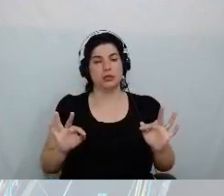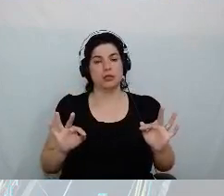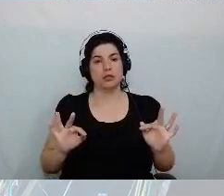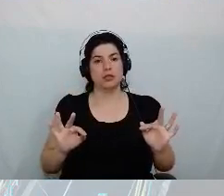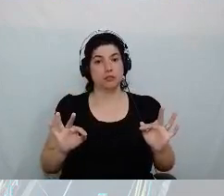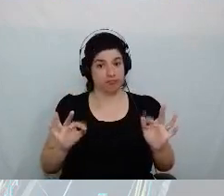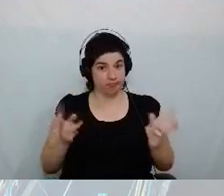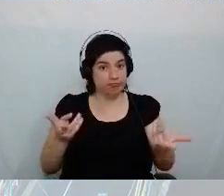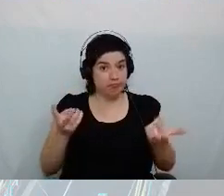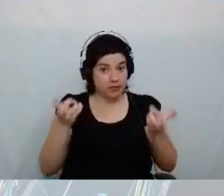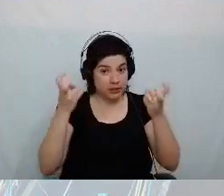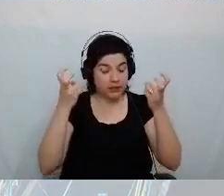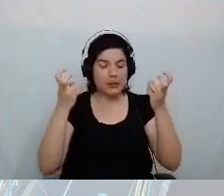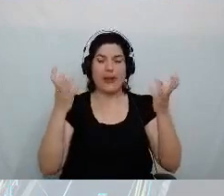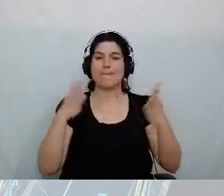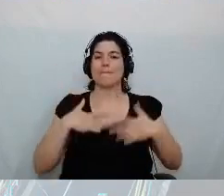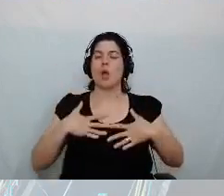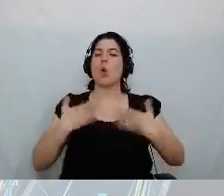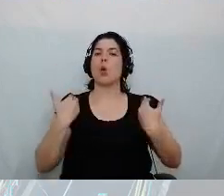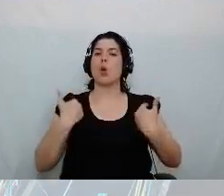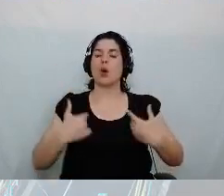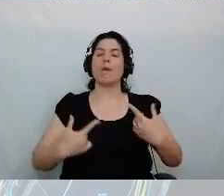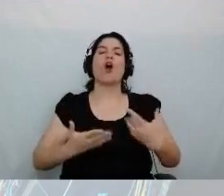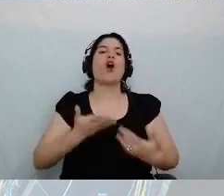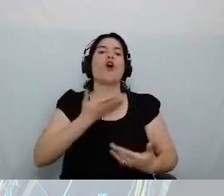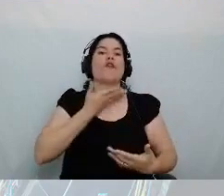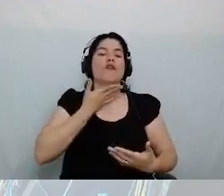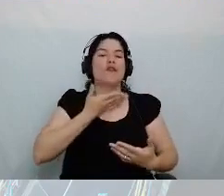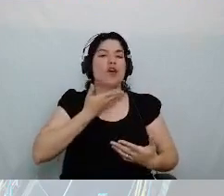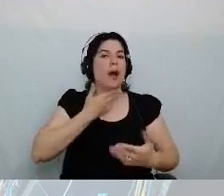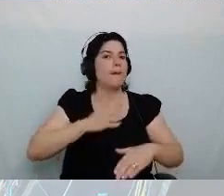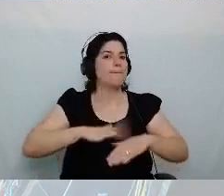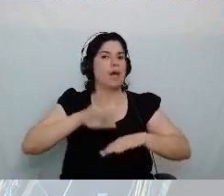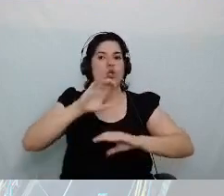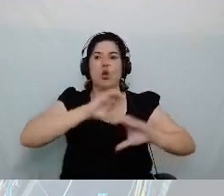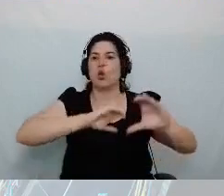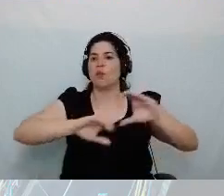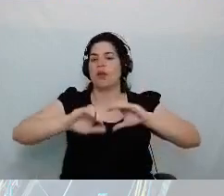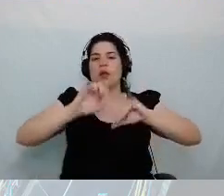Percebe? O meu corpo e a minha voz estão comunicando muito mais do que a mensagem.